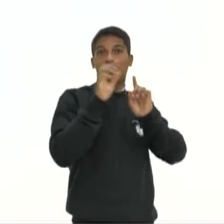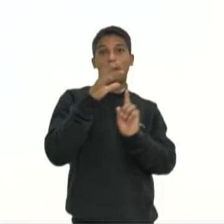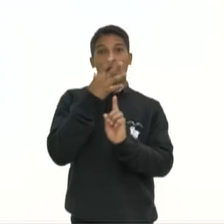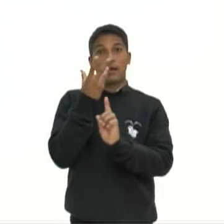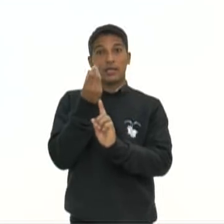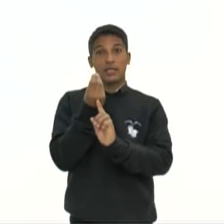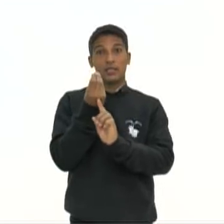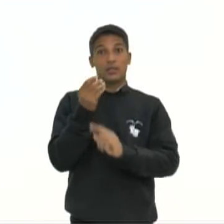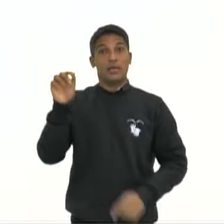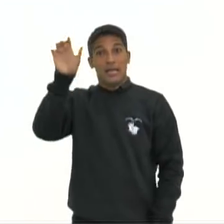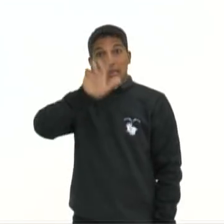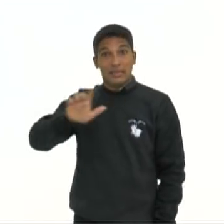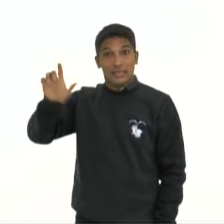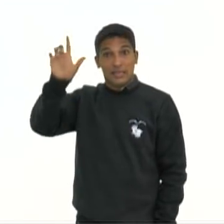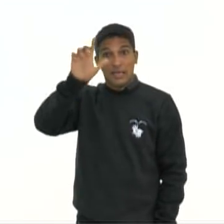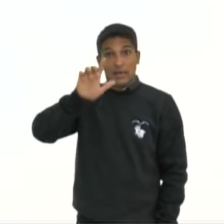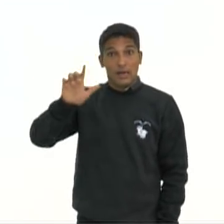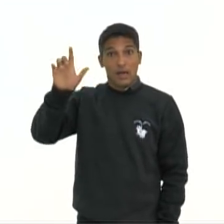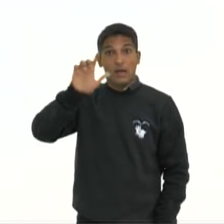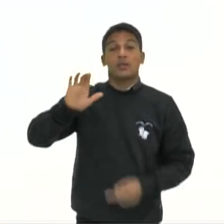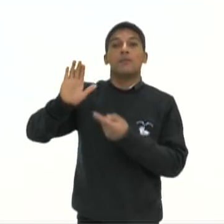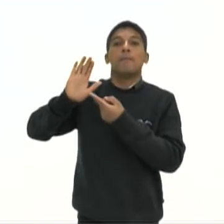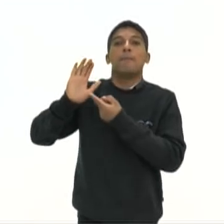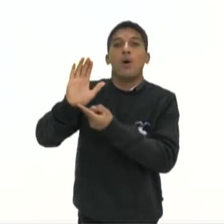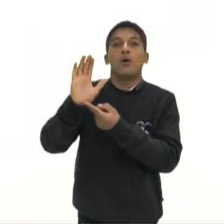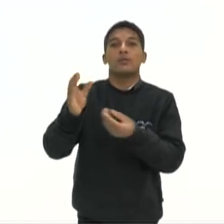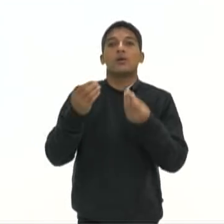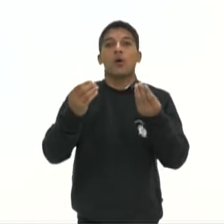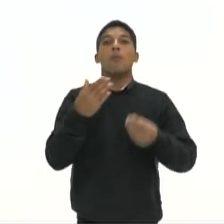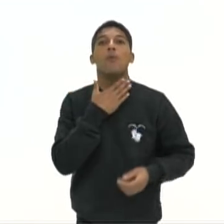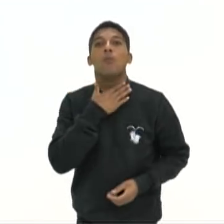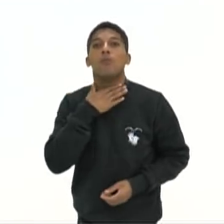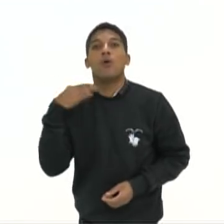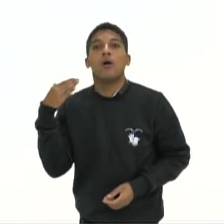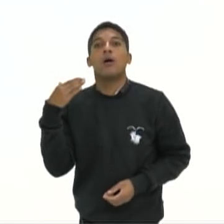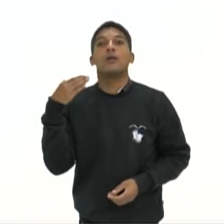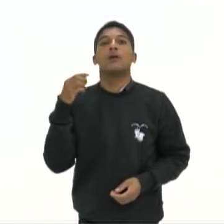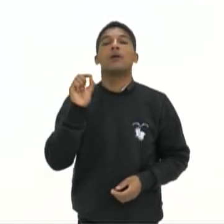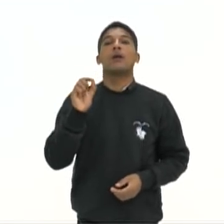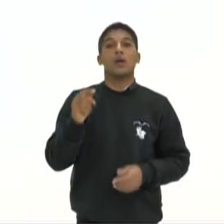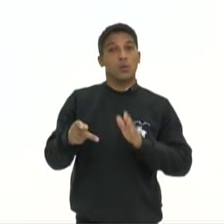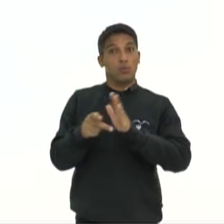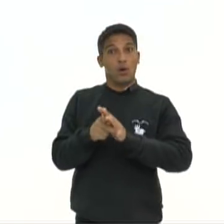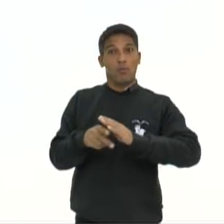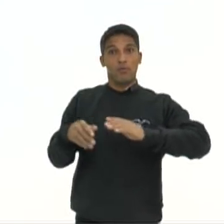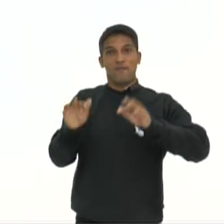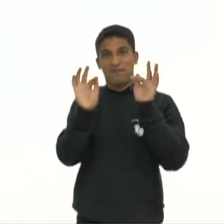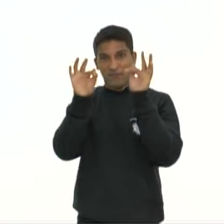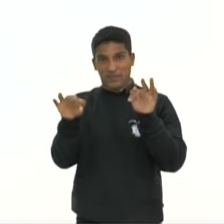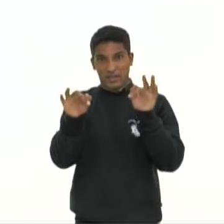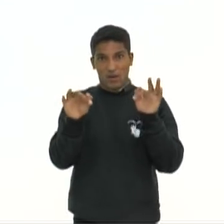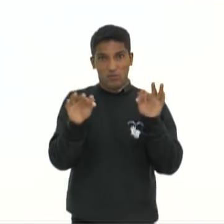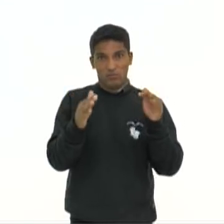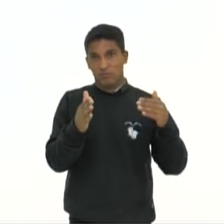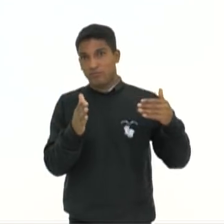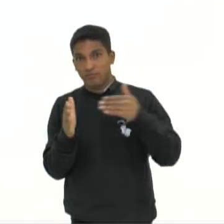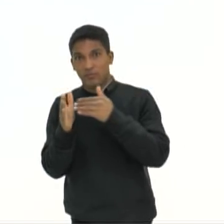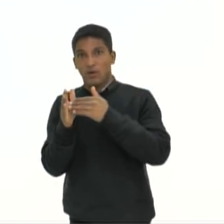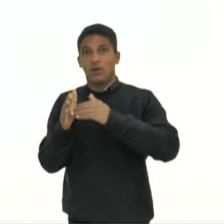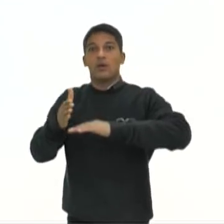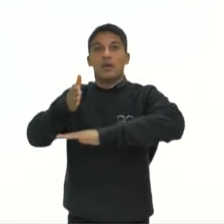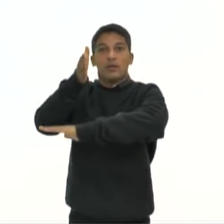expunha as facetas da morte no final da Baixa Idade Média? A. A Divina Comédia. B.